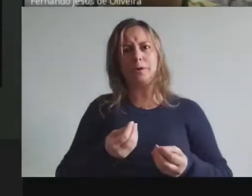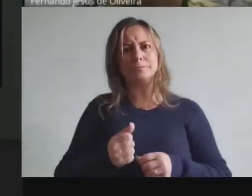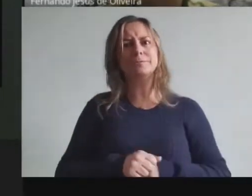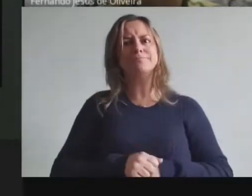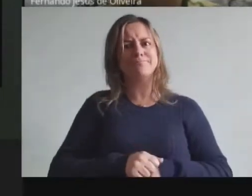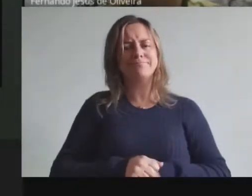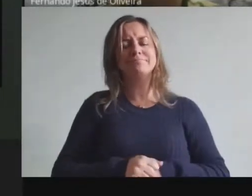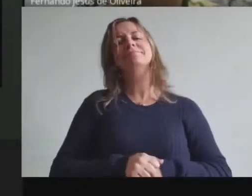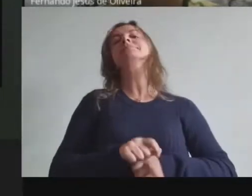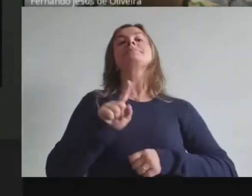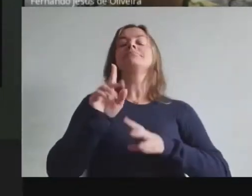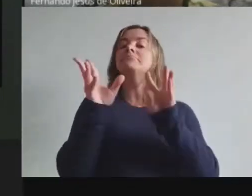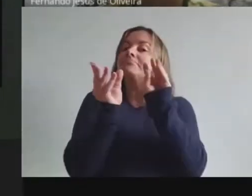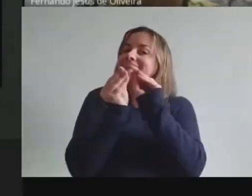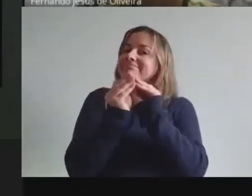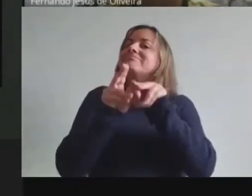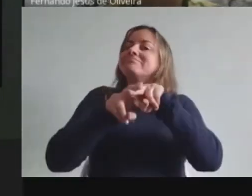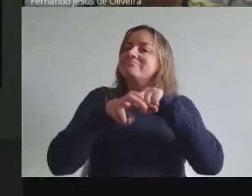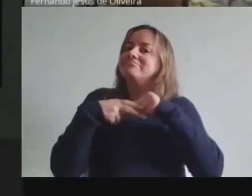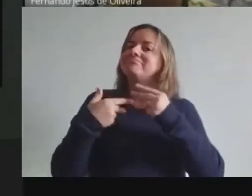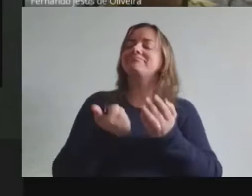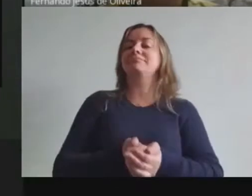usar são as potências de 10